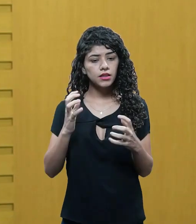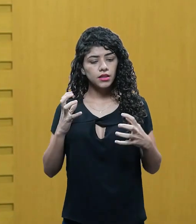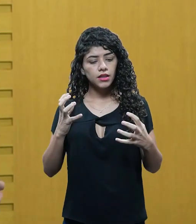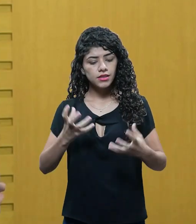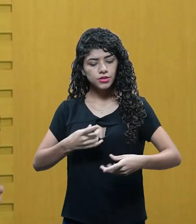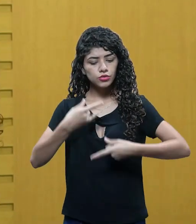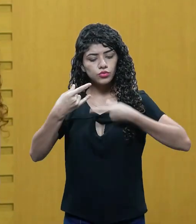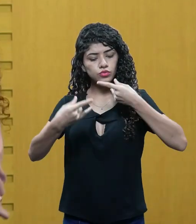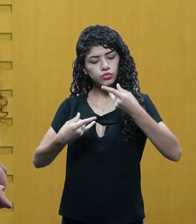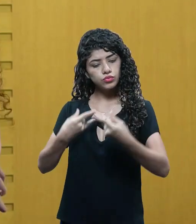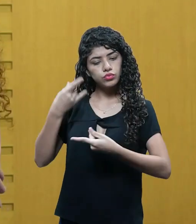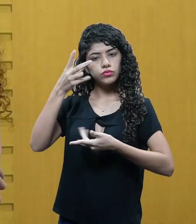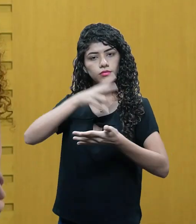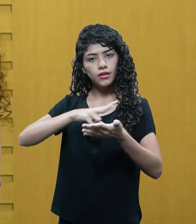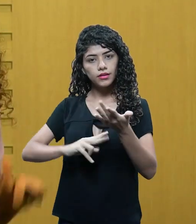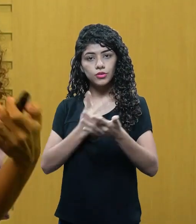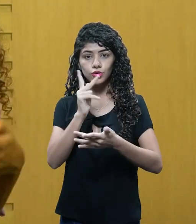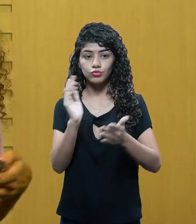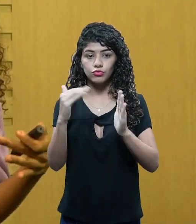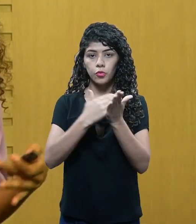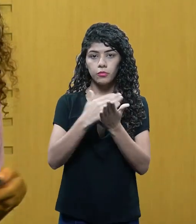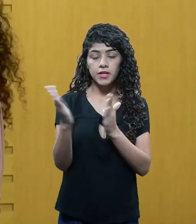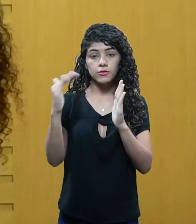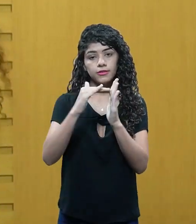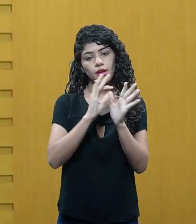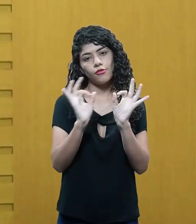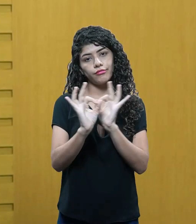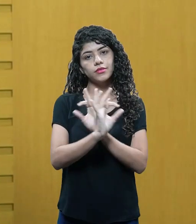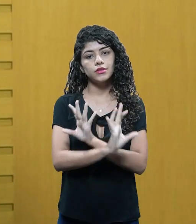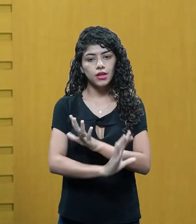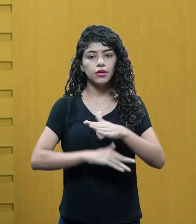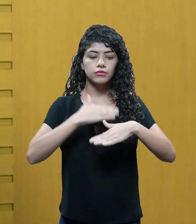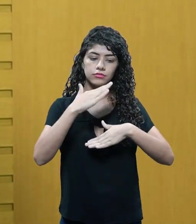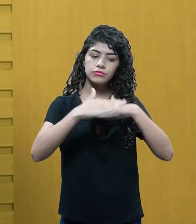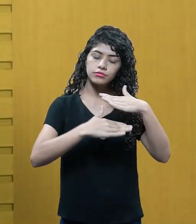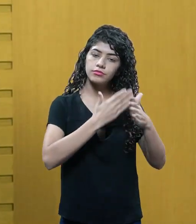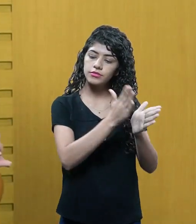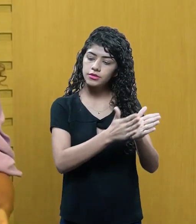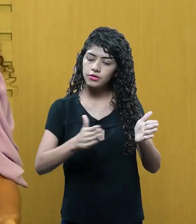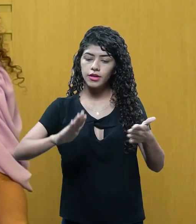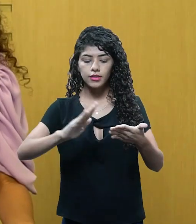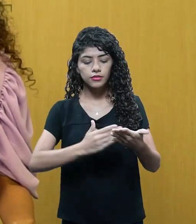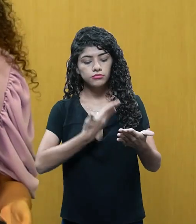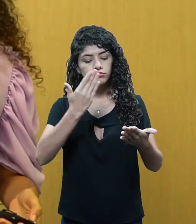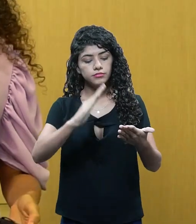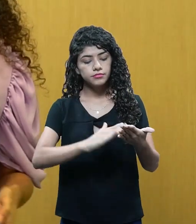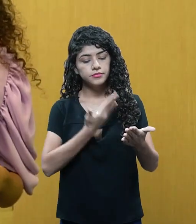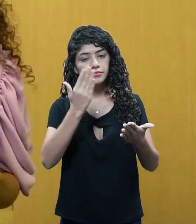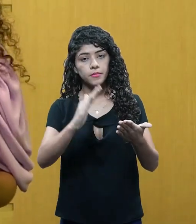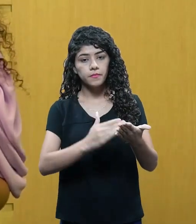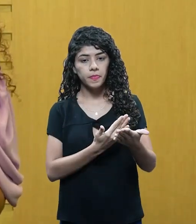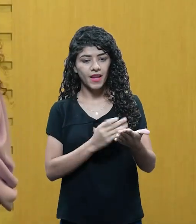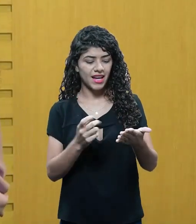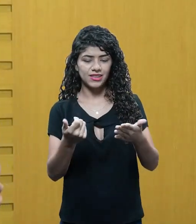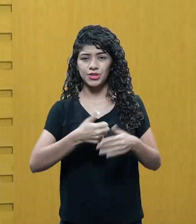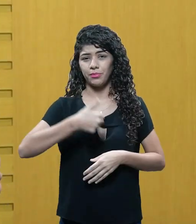sentir engajada a ler o seu texto do começo ao fim, a progressivamente passar página por página. E aí, se